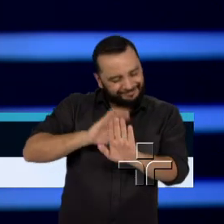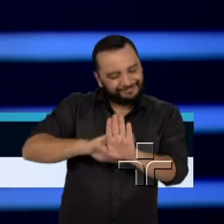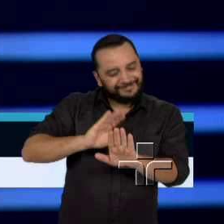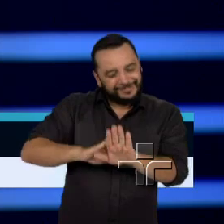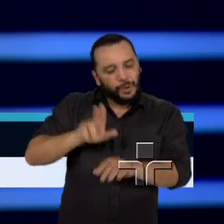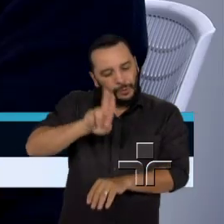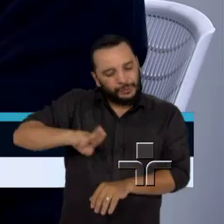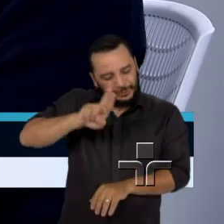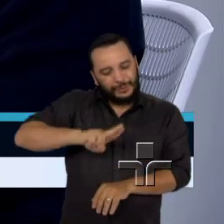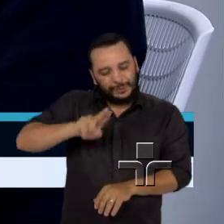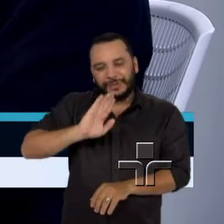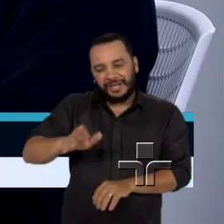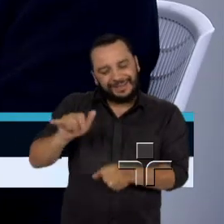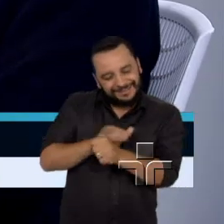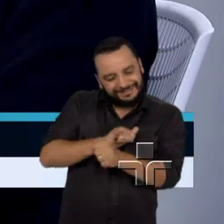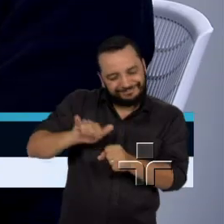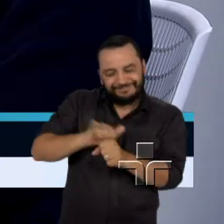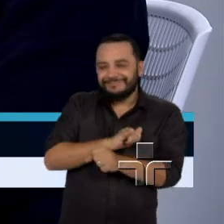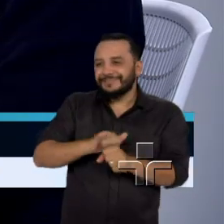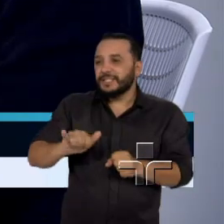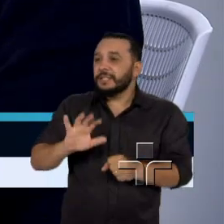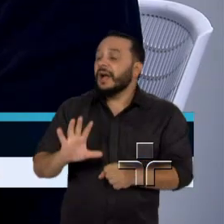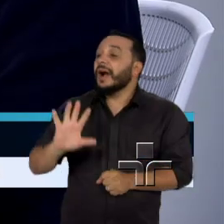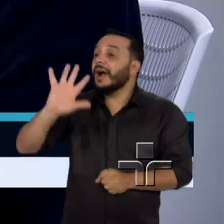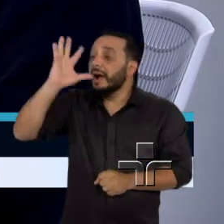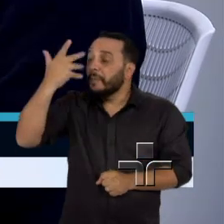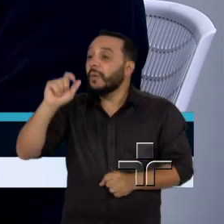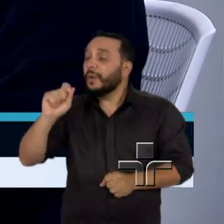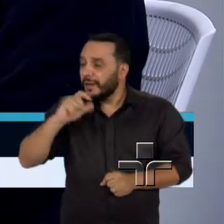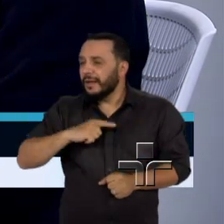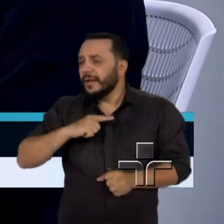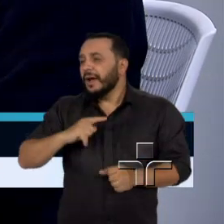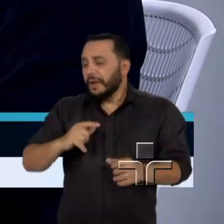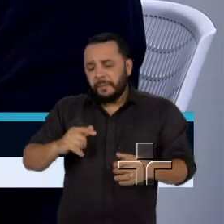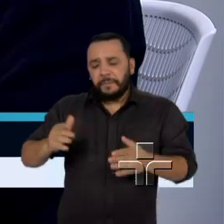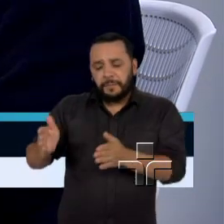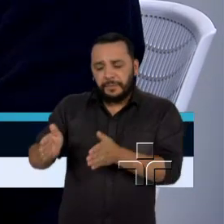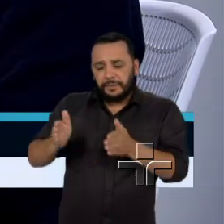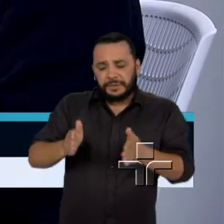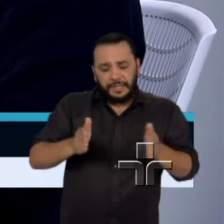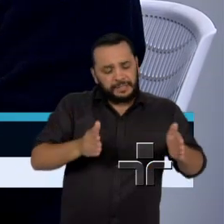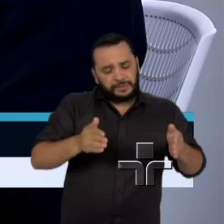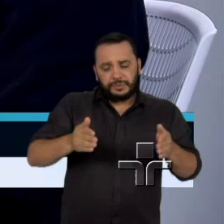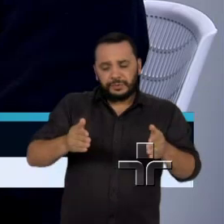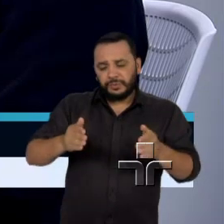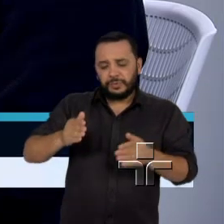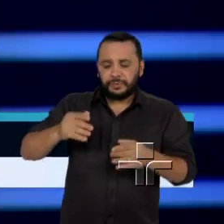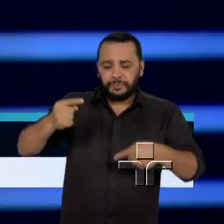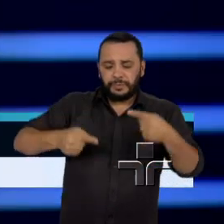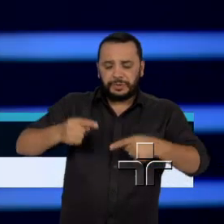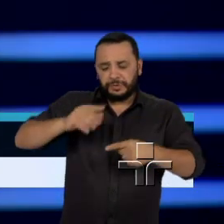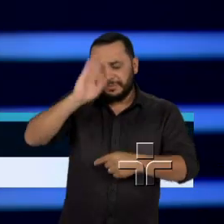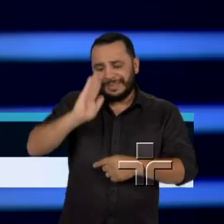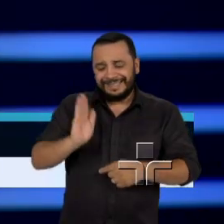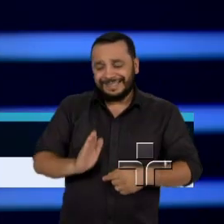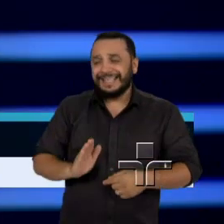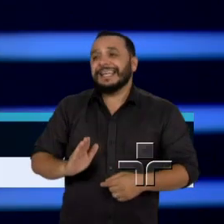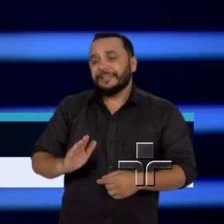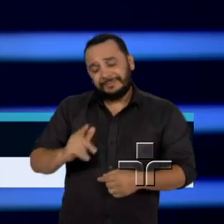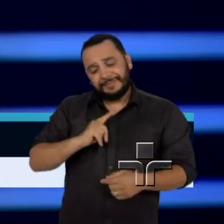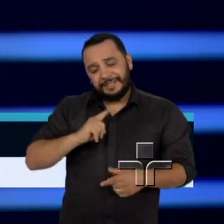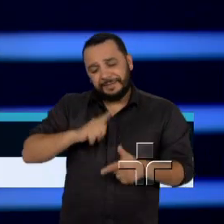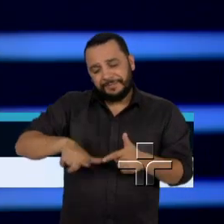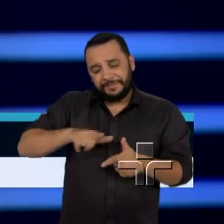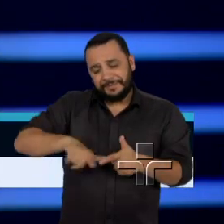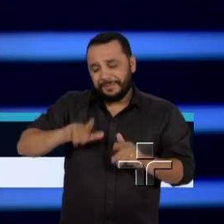acabou gerando um passivo, vamos chamar assim, enorme no processo político brasileiro. E aí, o que está ocorrendo